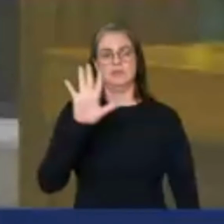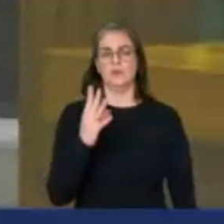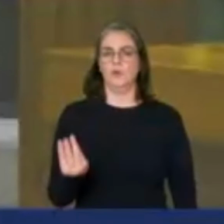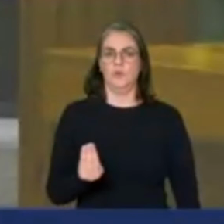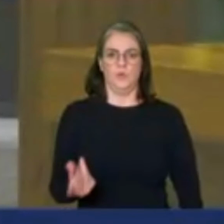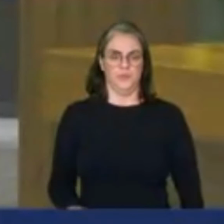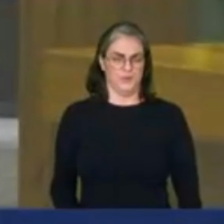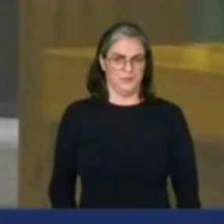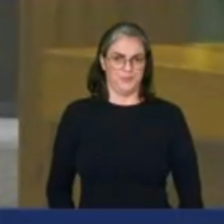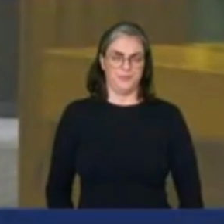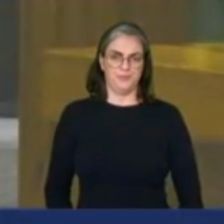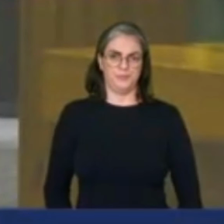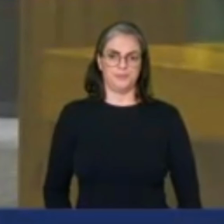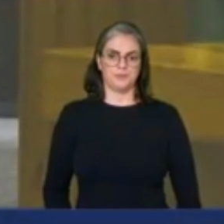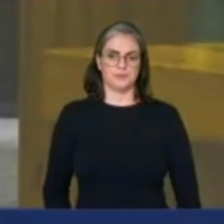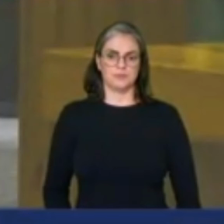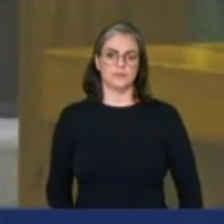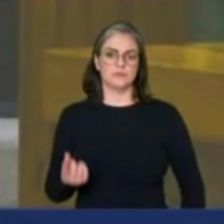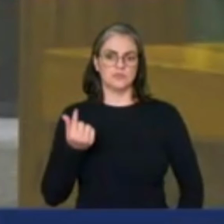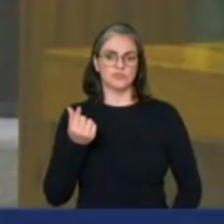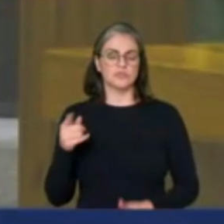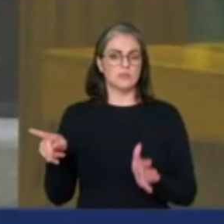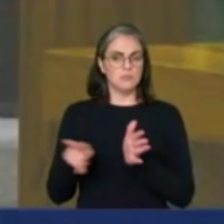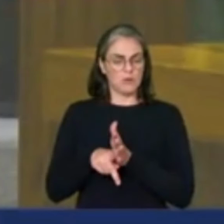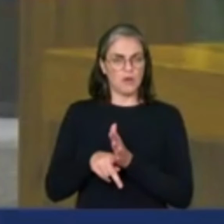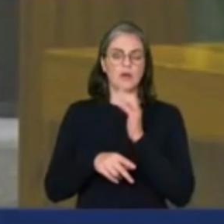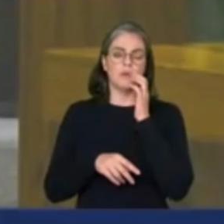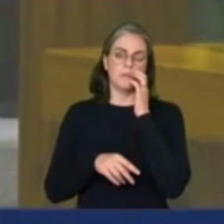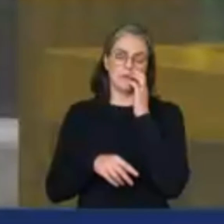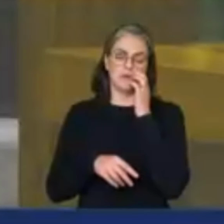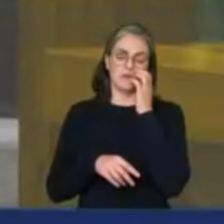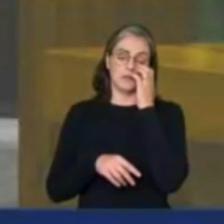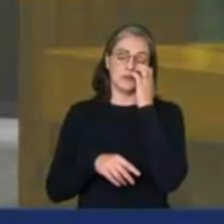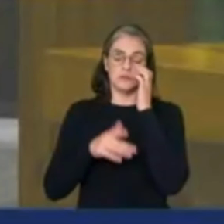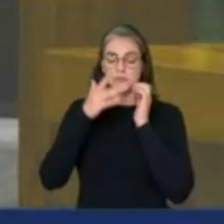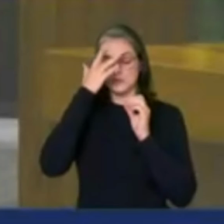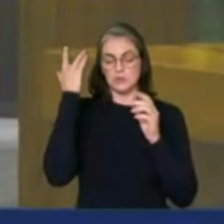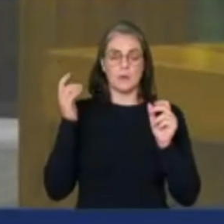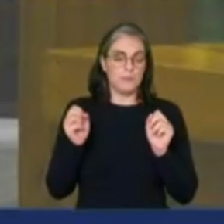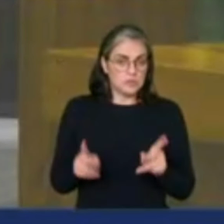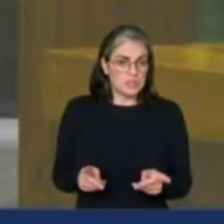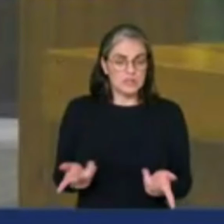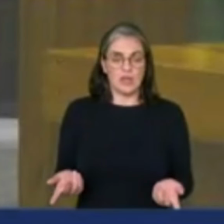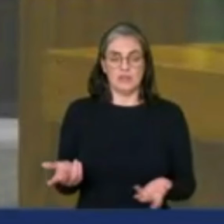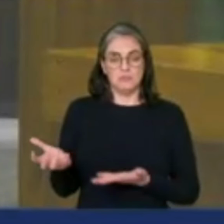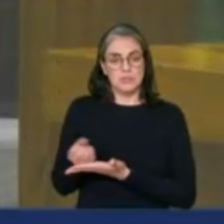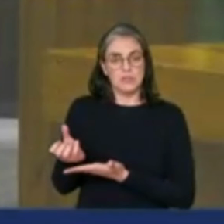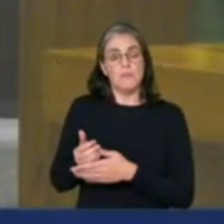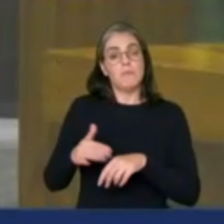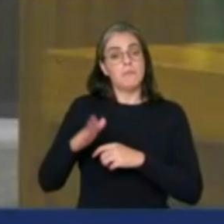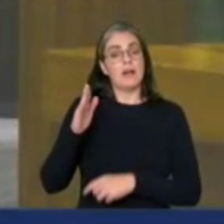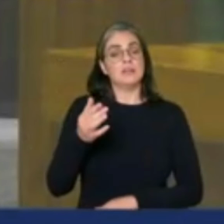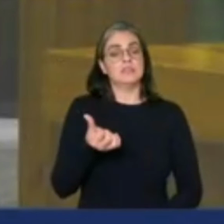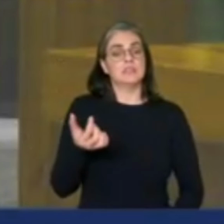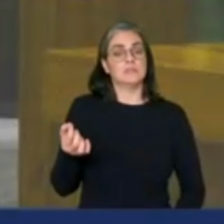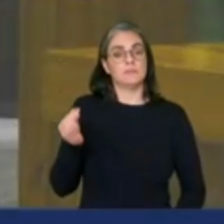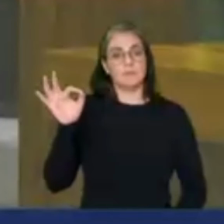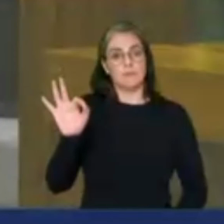Esse recurso dos pensionistas e dos aposentados, mais de 60% desses